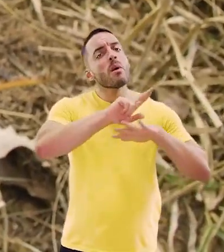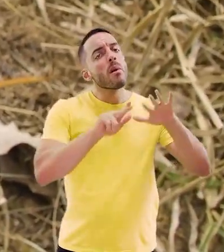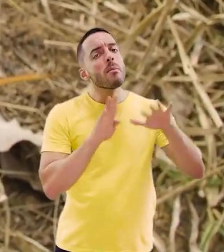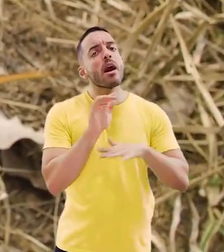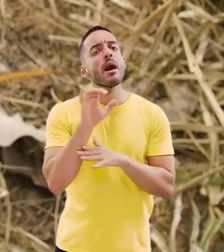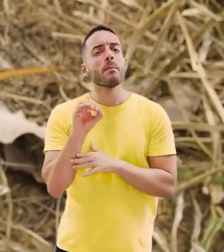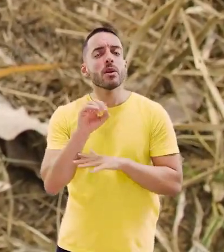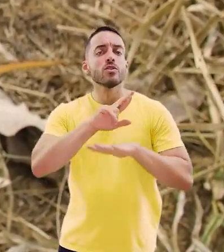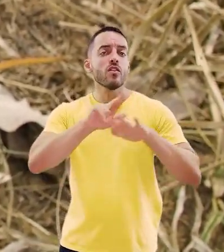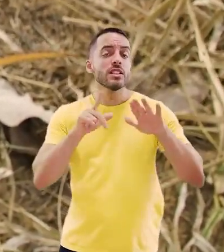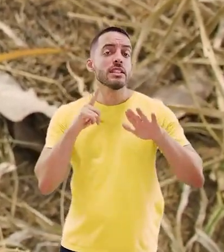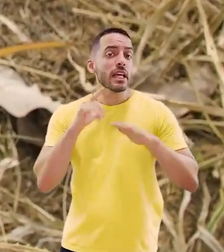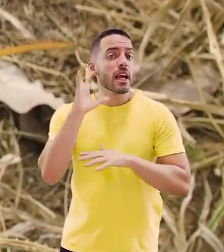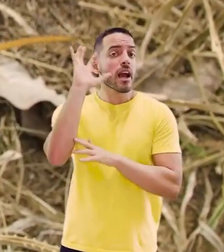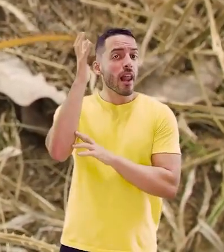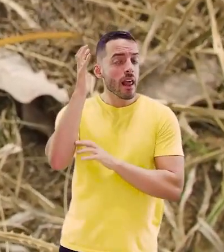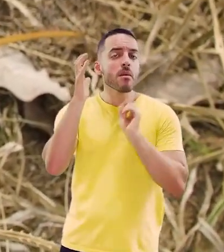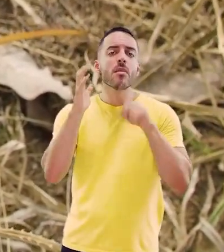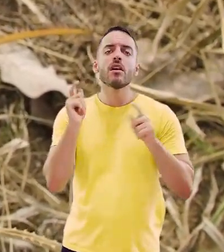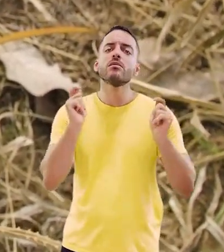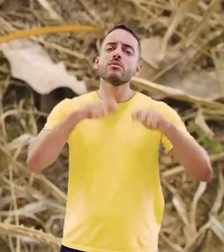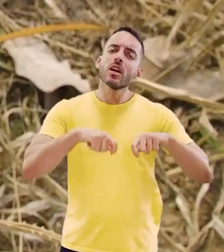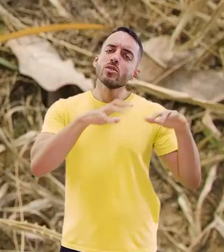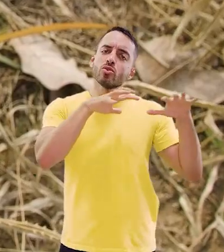né? Mantenha o clima, né? Úmido o suficiente